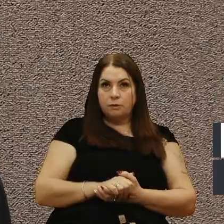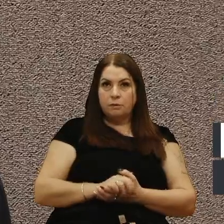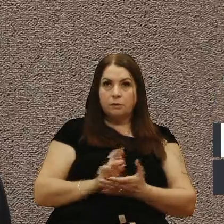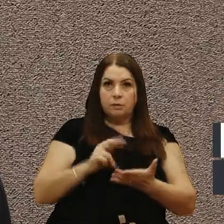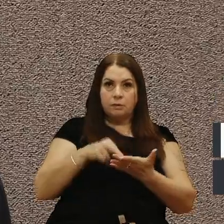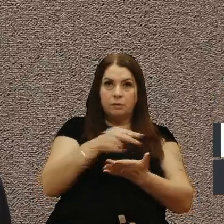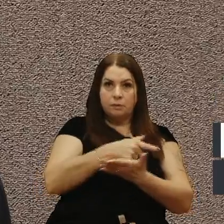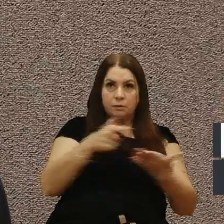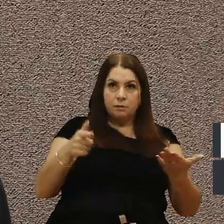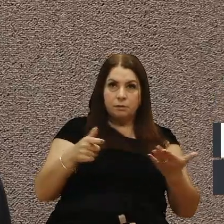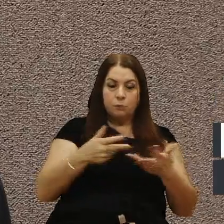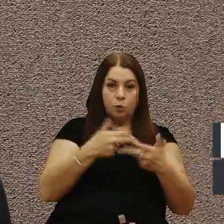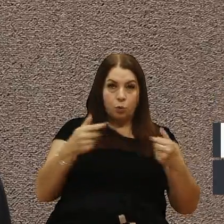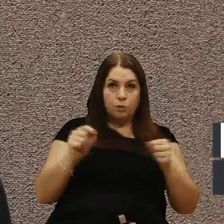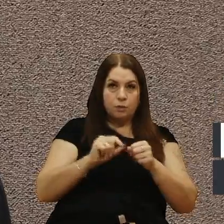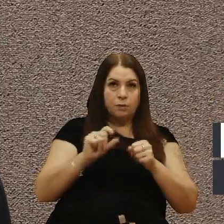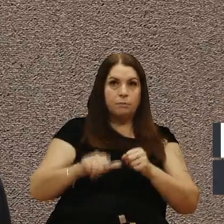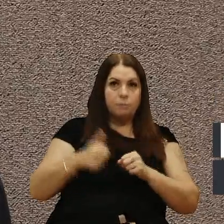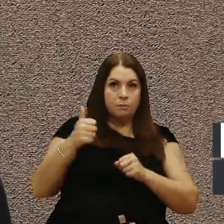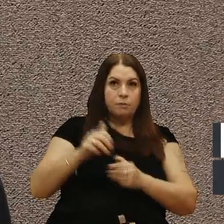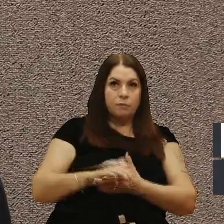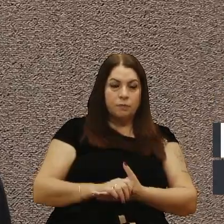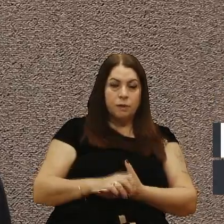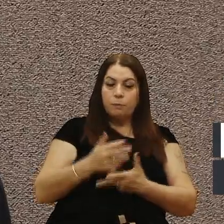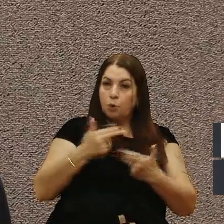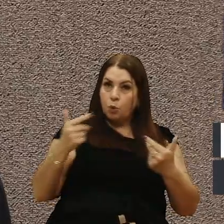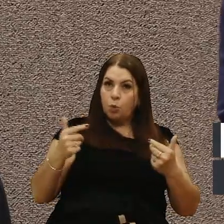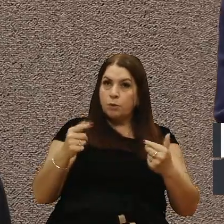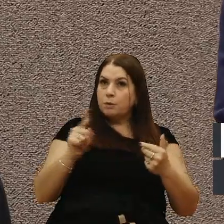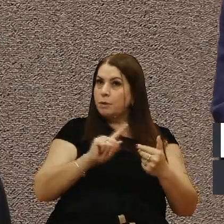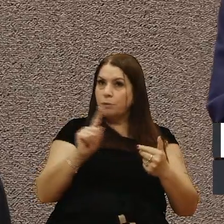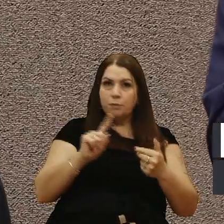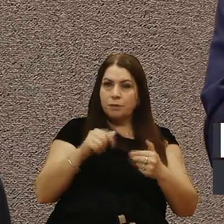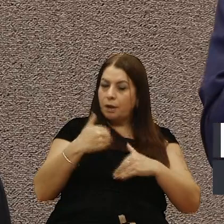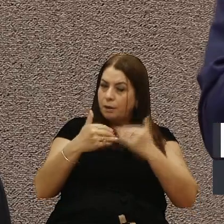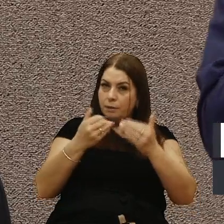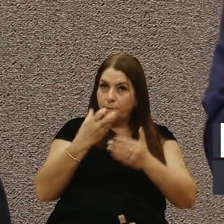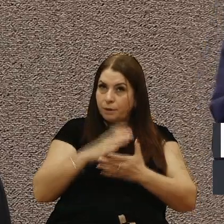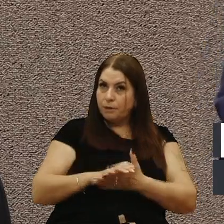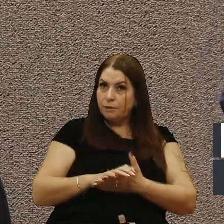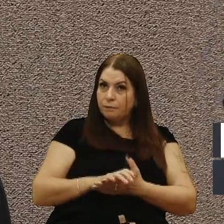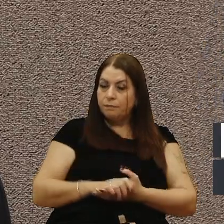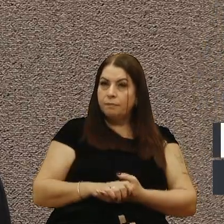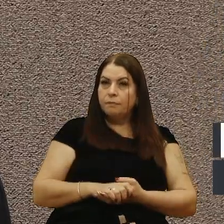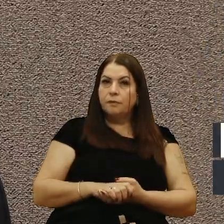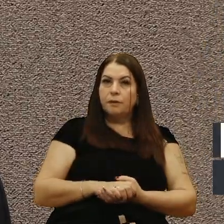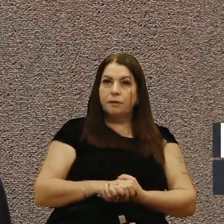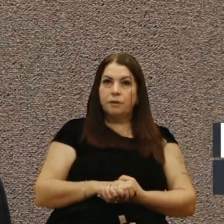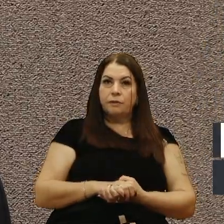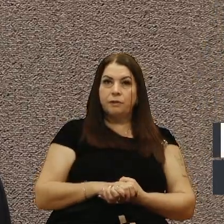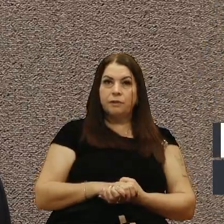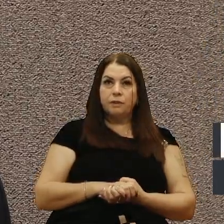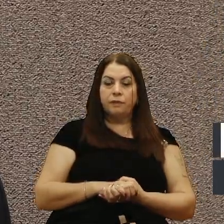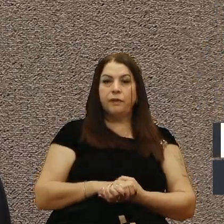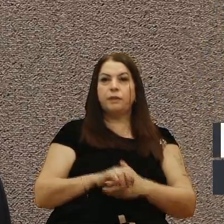Realmente, tem muita coisa que tem que melhorar. Tem muita coisa que não está andando bem. Porém,